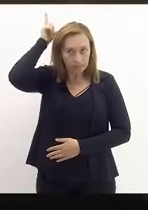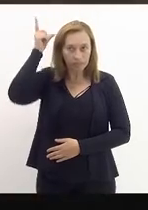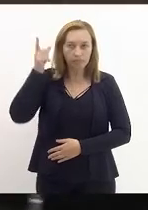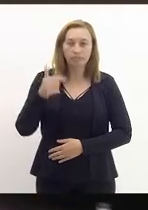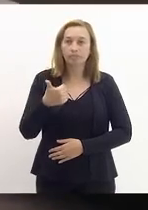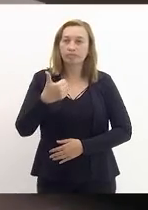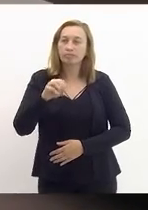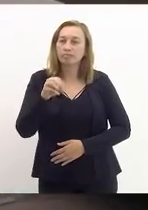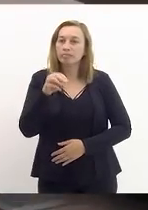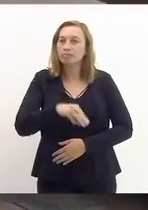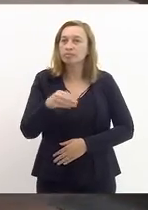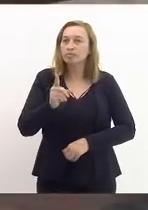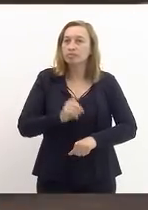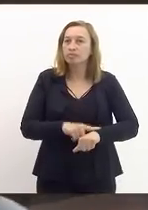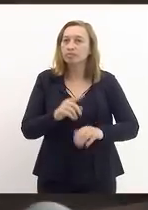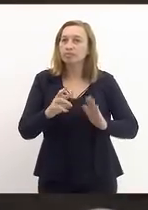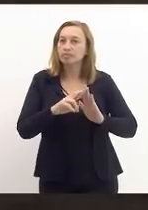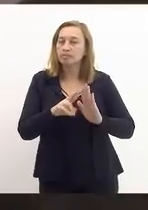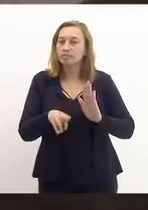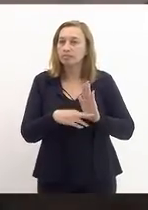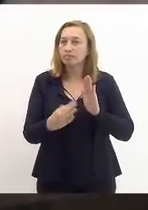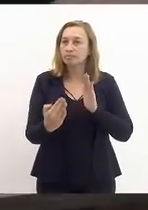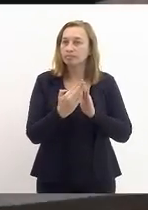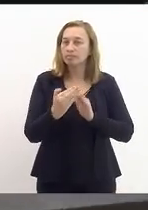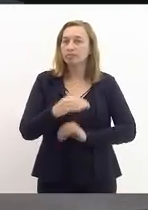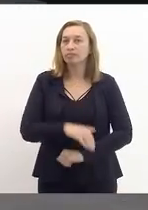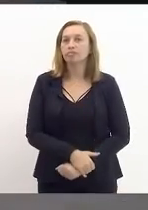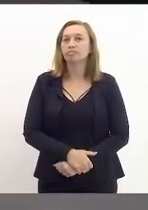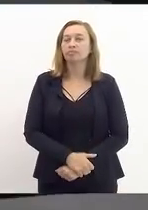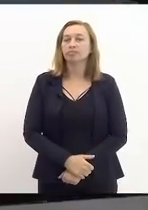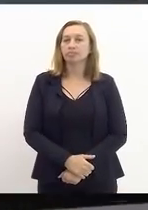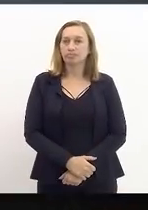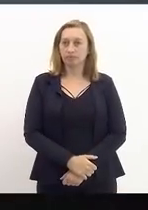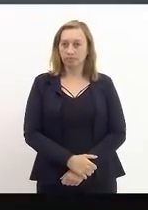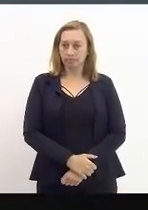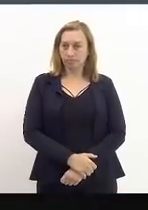vossa excelência dispõe de dez minutos no tempo regimental